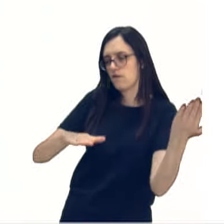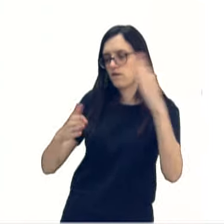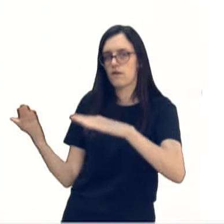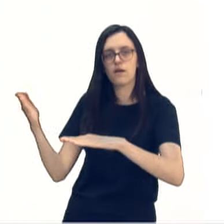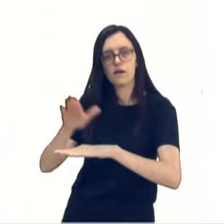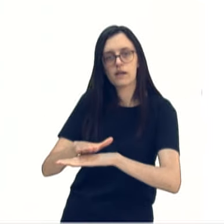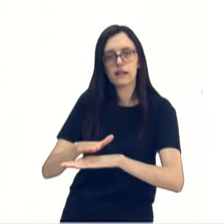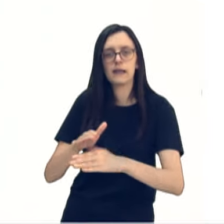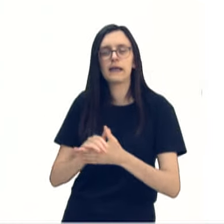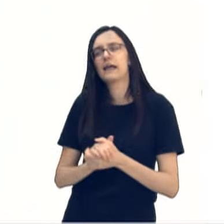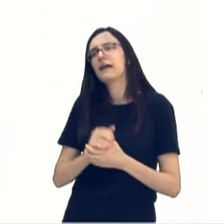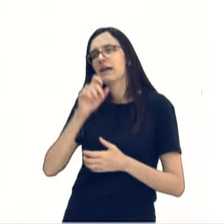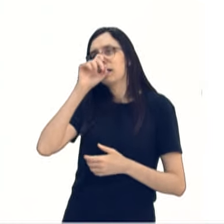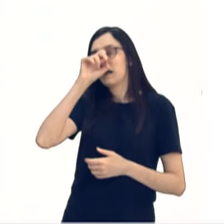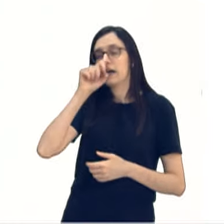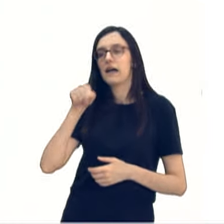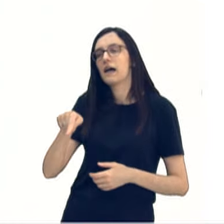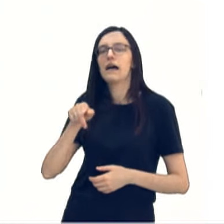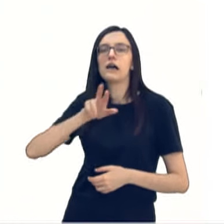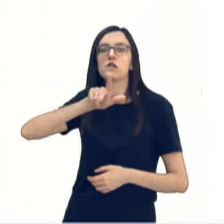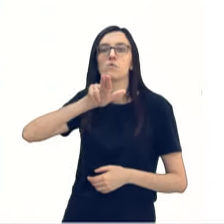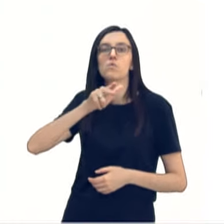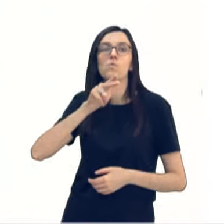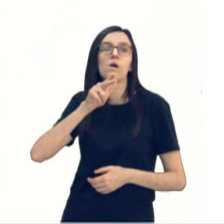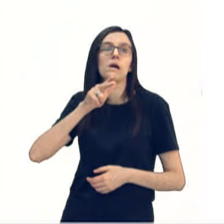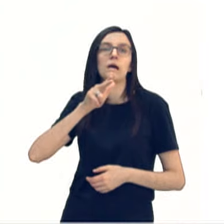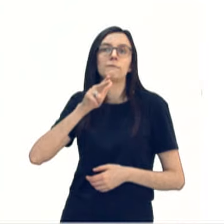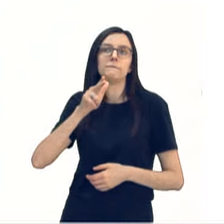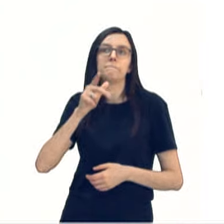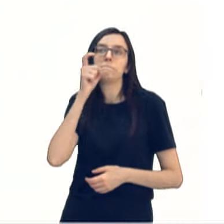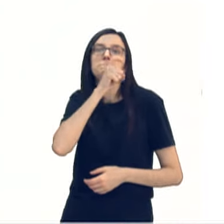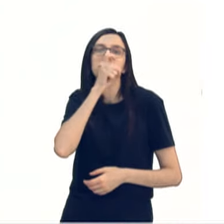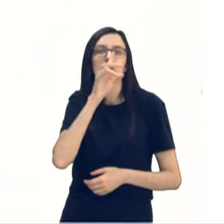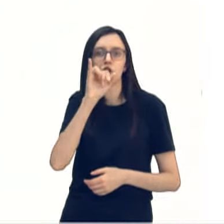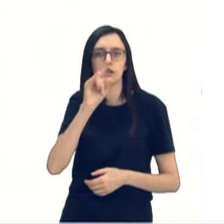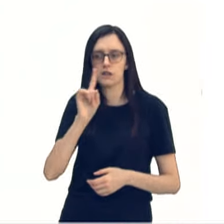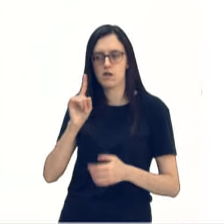mosquitos. Não é um caminho viável. Mentira.